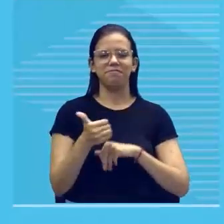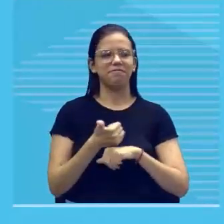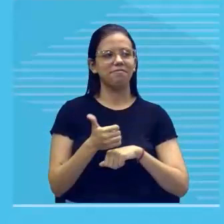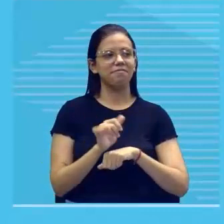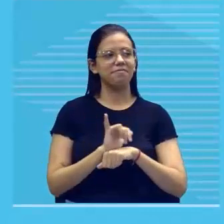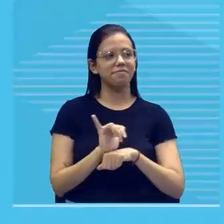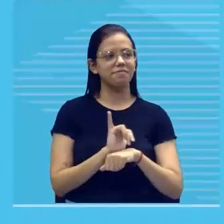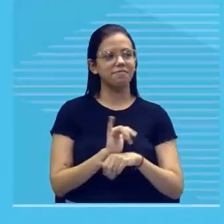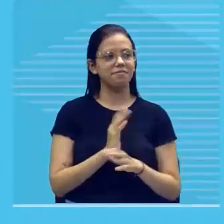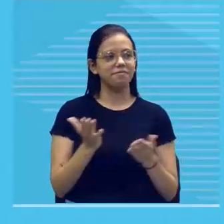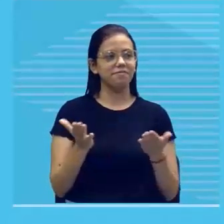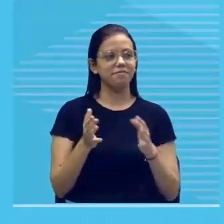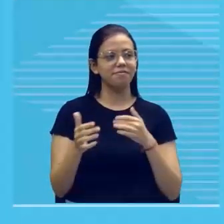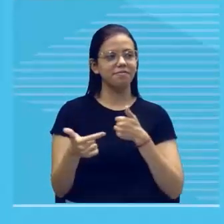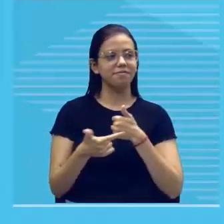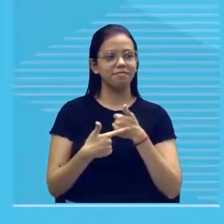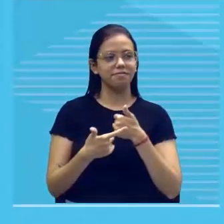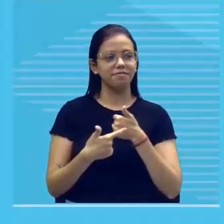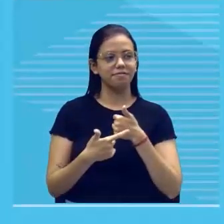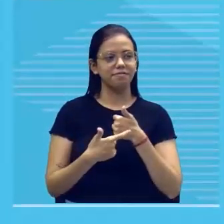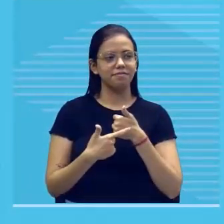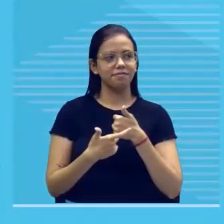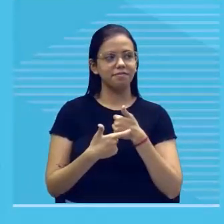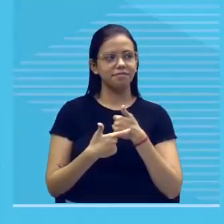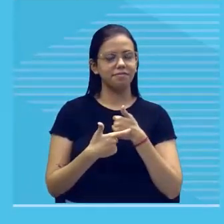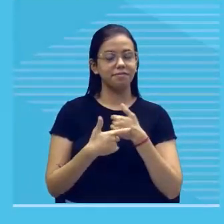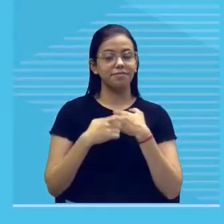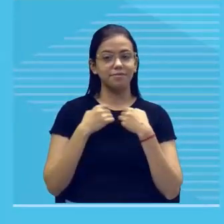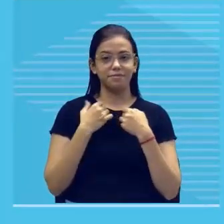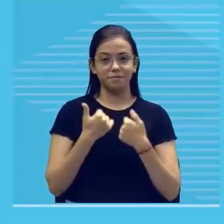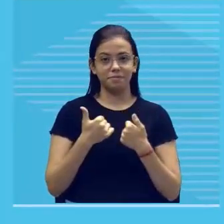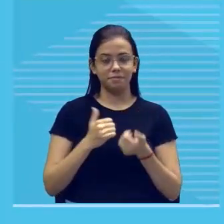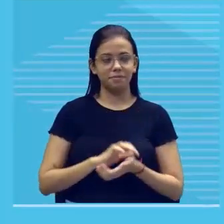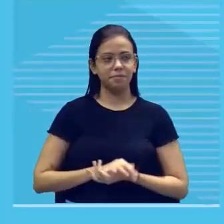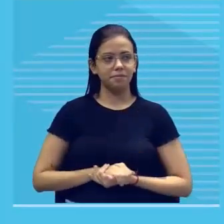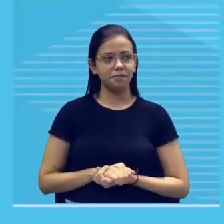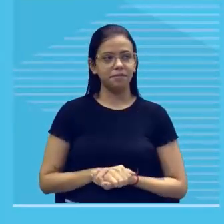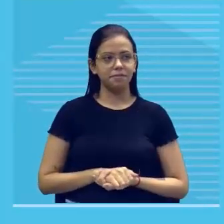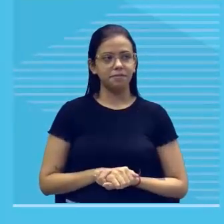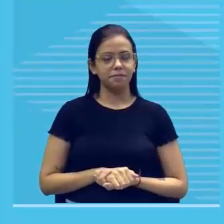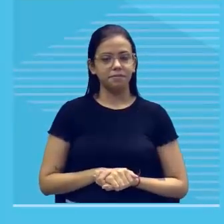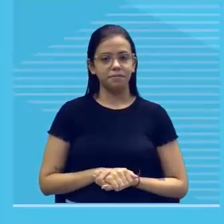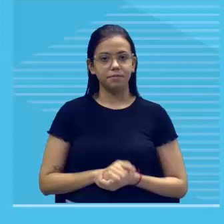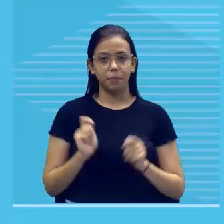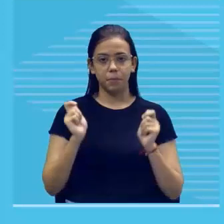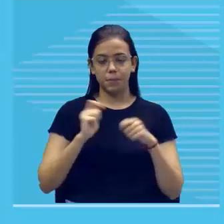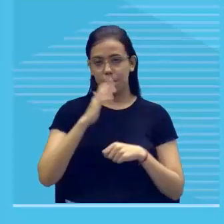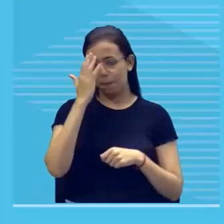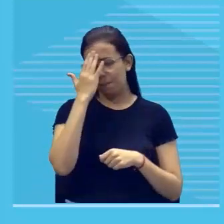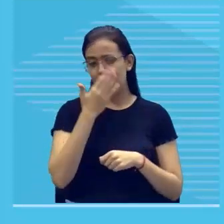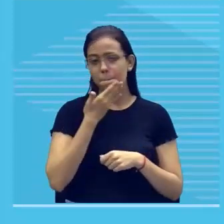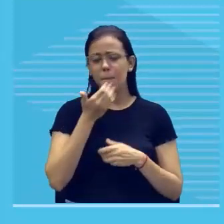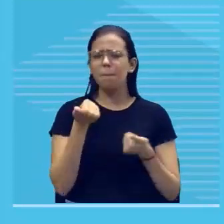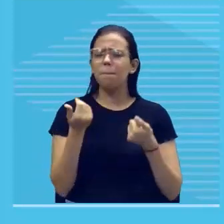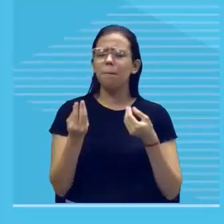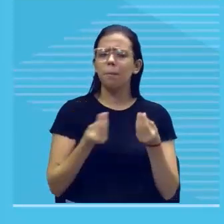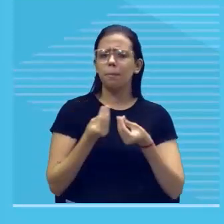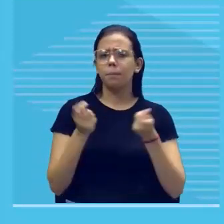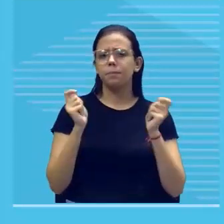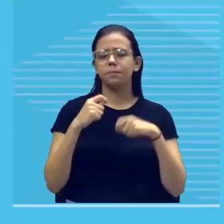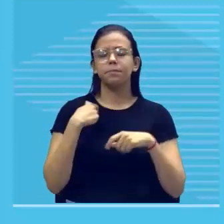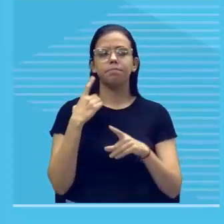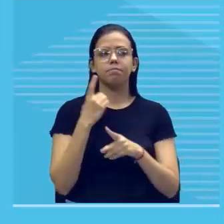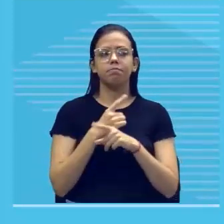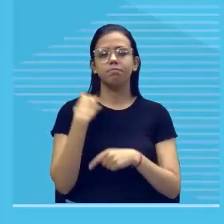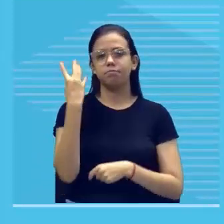é deixa o like aí beleza ó para você entender melhor funciona mais como é que eu acho